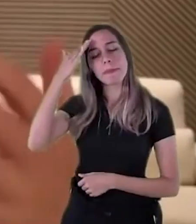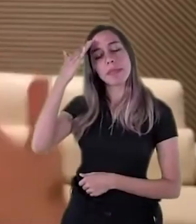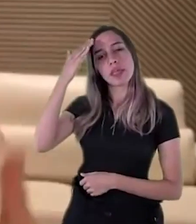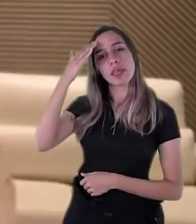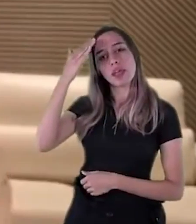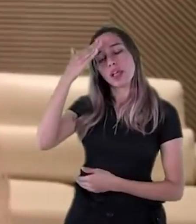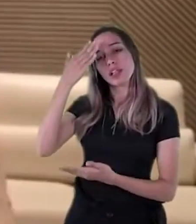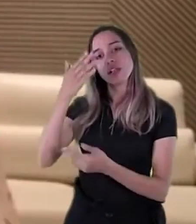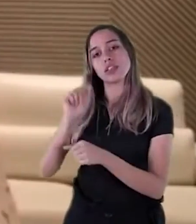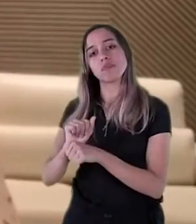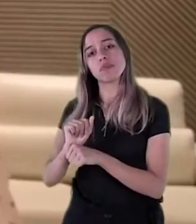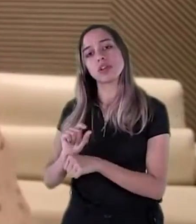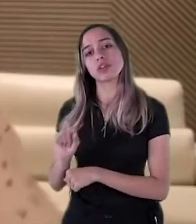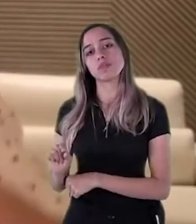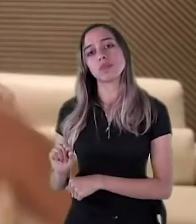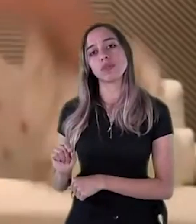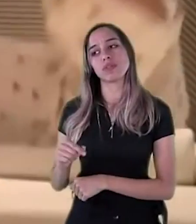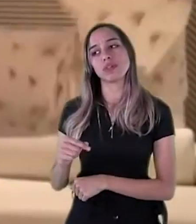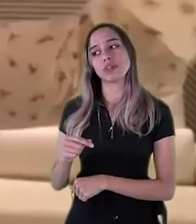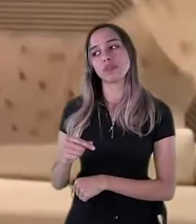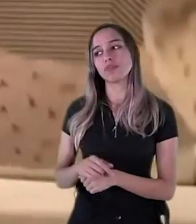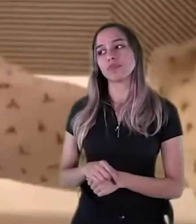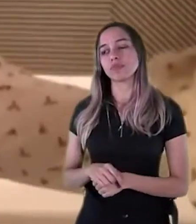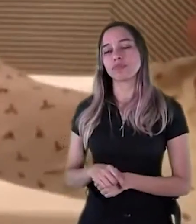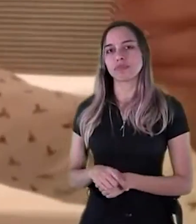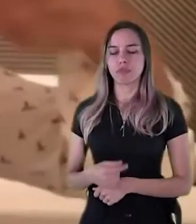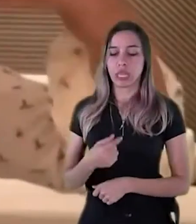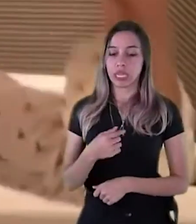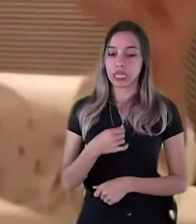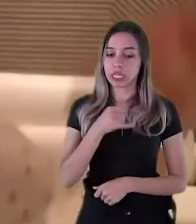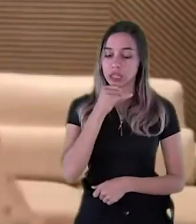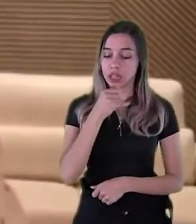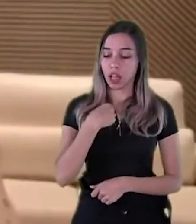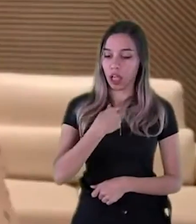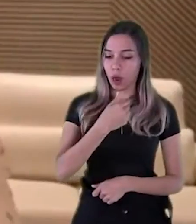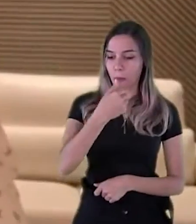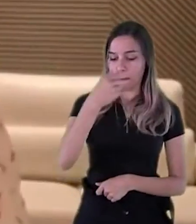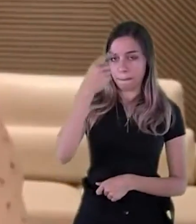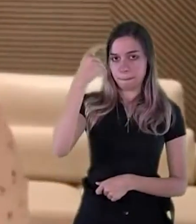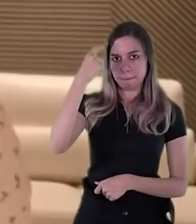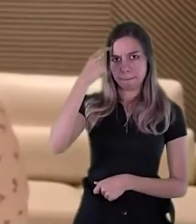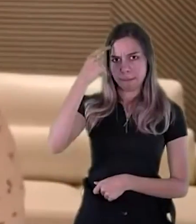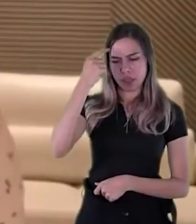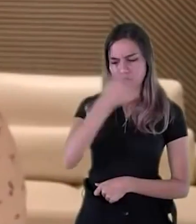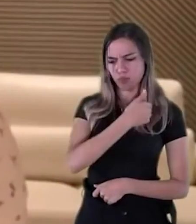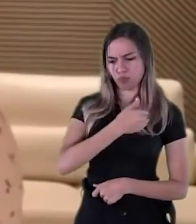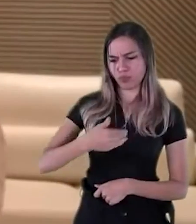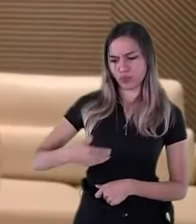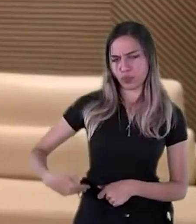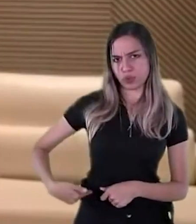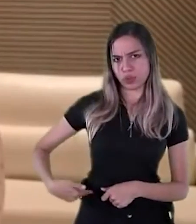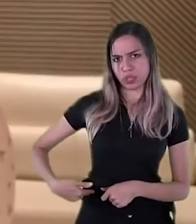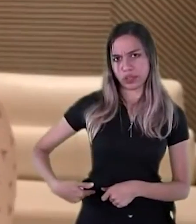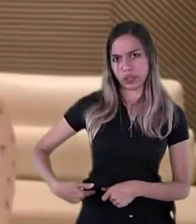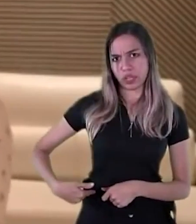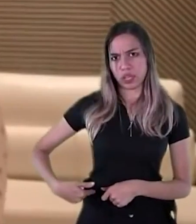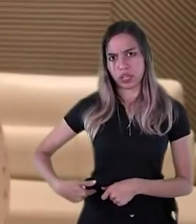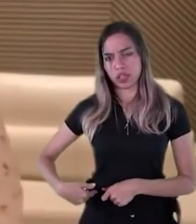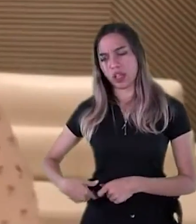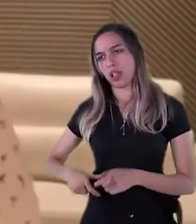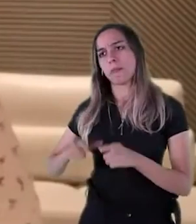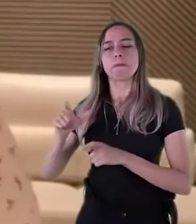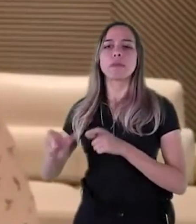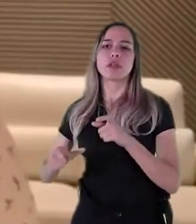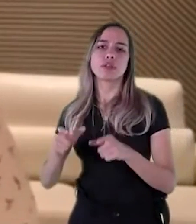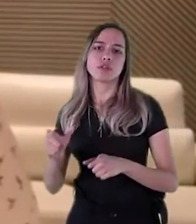claro, vamos para as nossas instâncias. Eu penso nos poderes que estão acima de nós, mas eu também sou responsável pelas esperanças